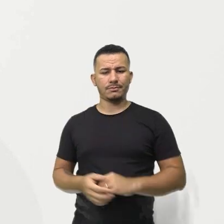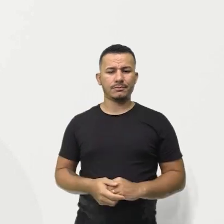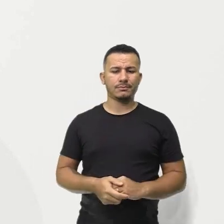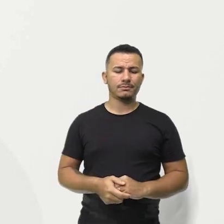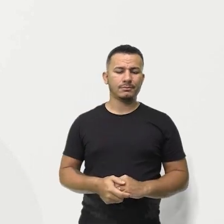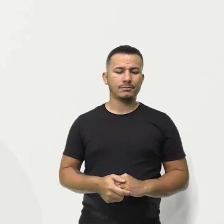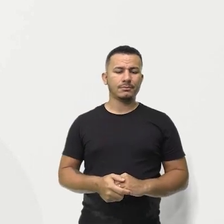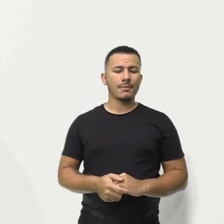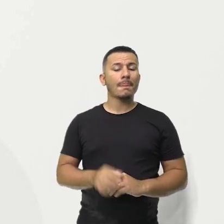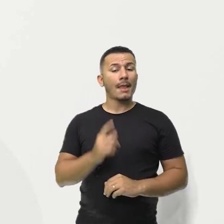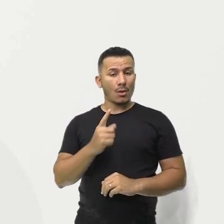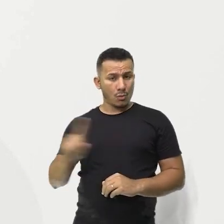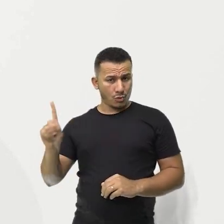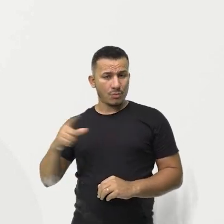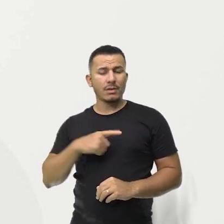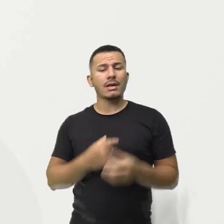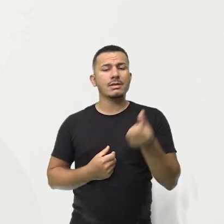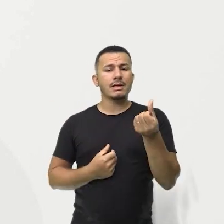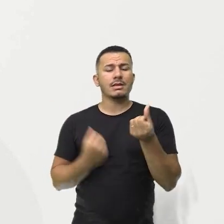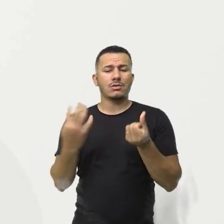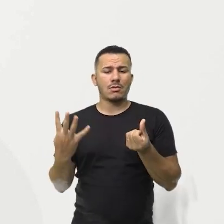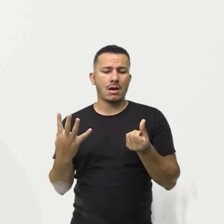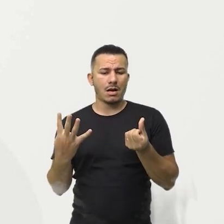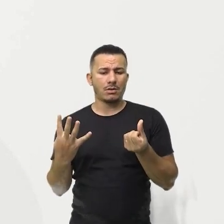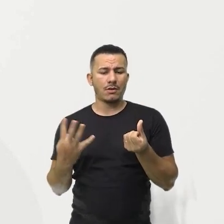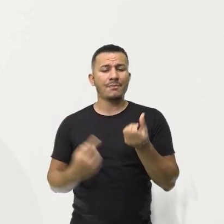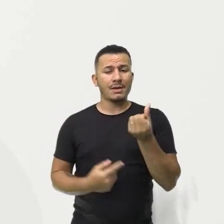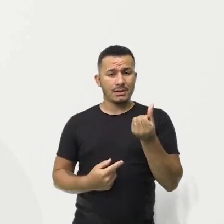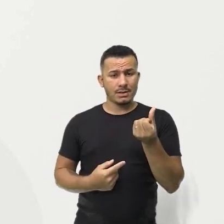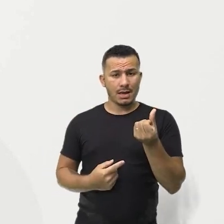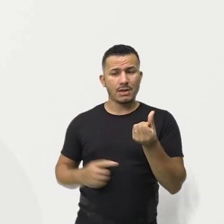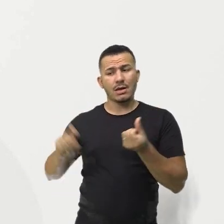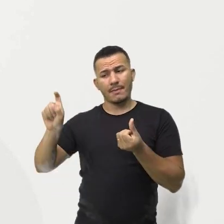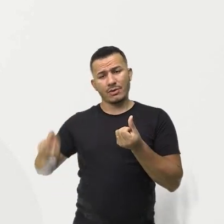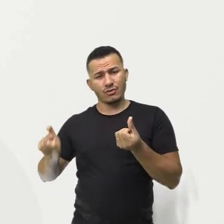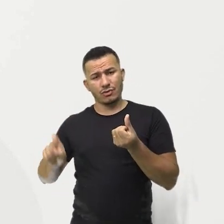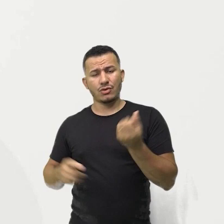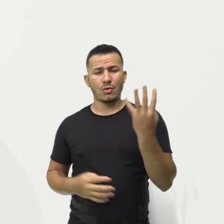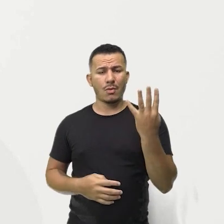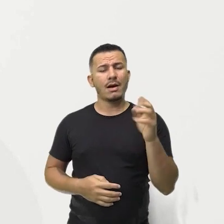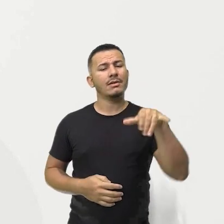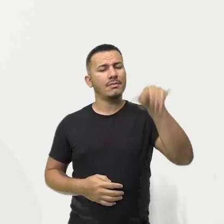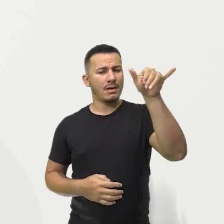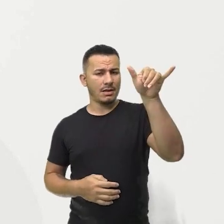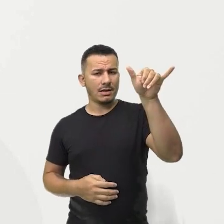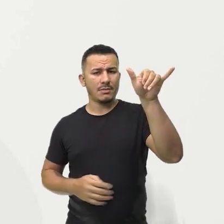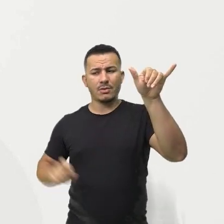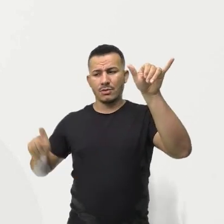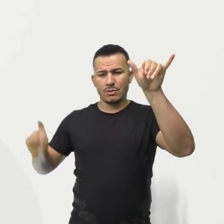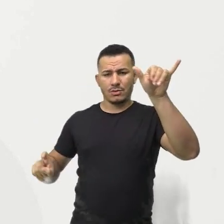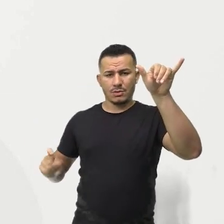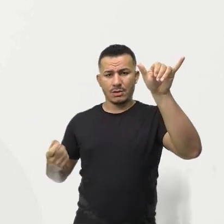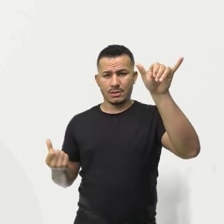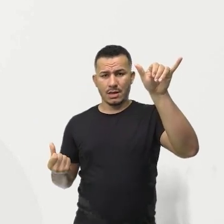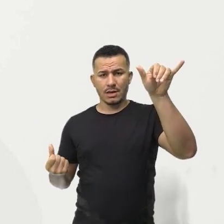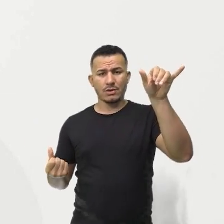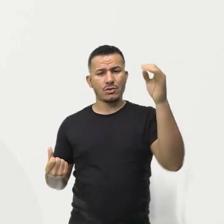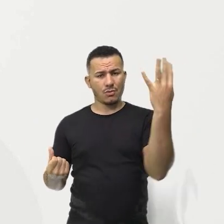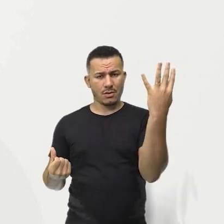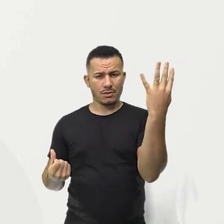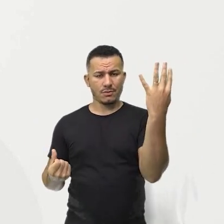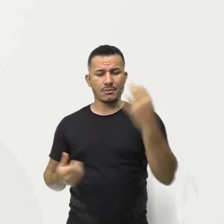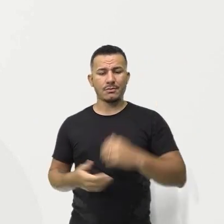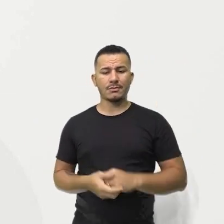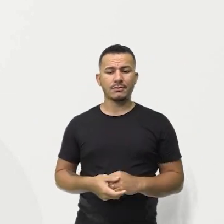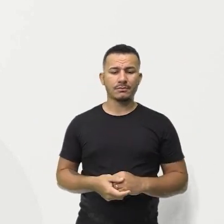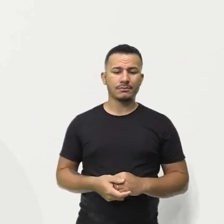né? 8 e 8. Mais ou menos aqui, ó. No esboço seria mais ou menos aí. E por último,